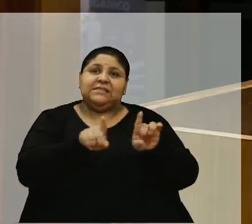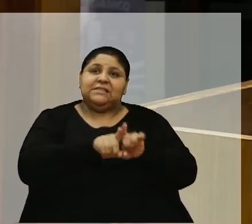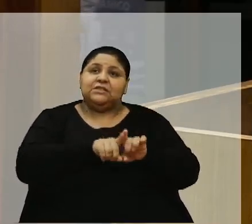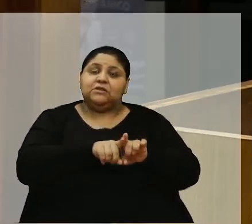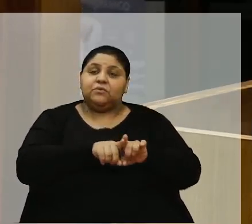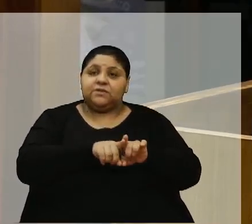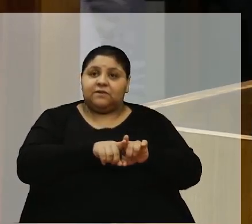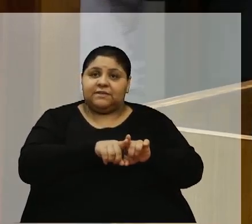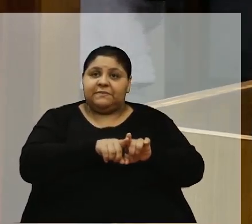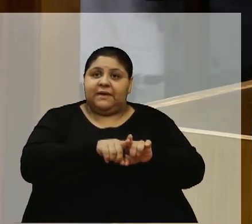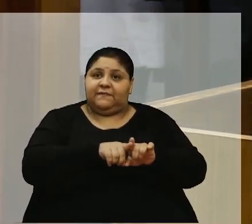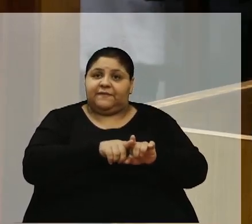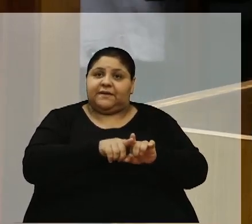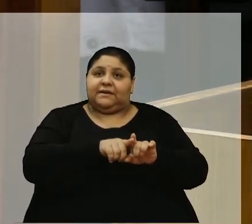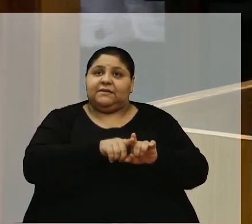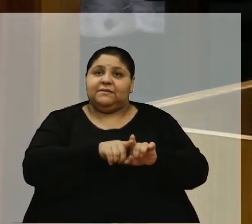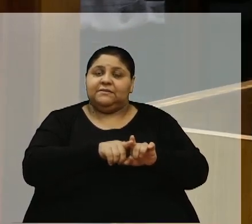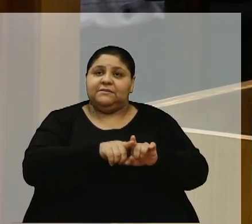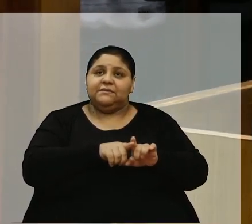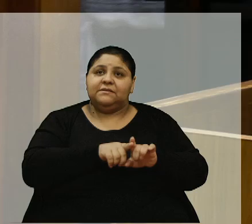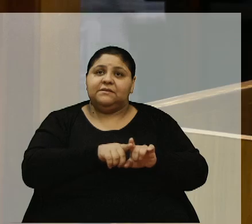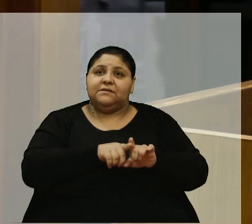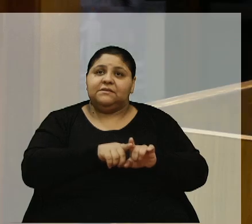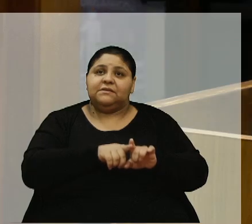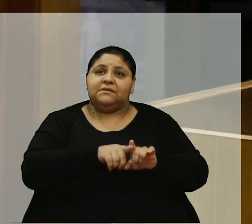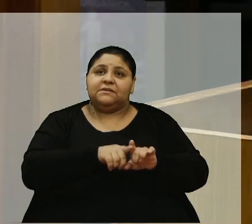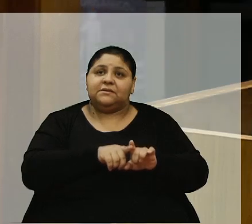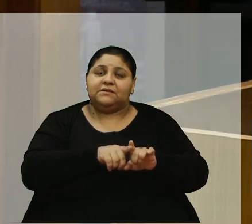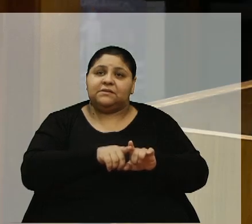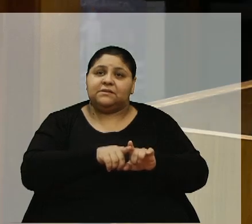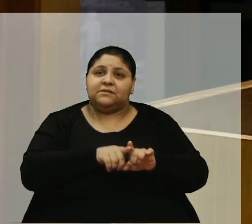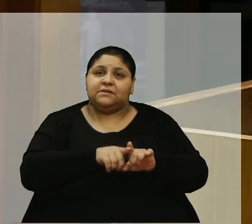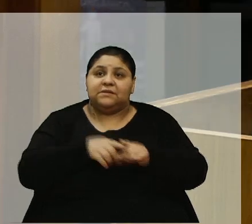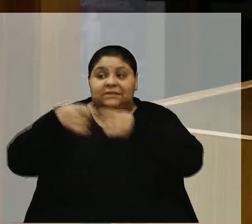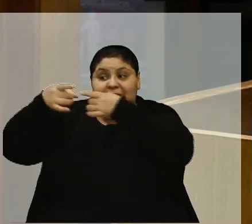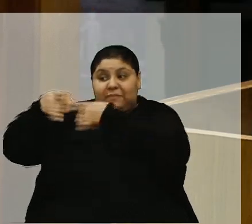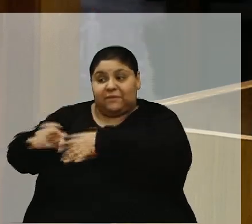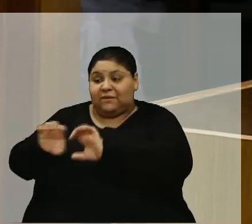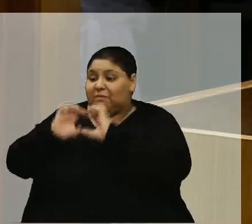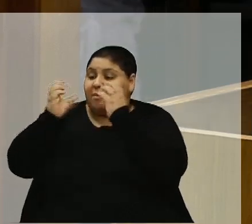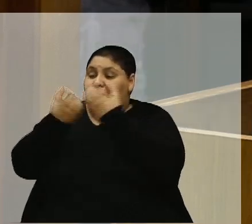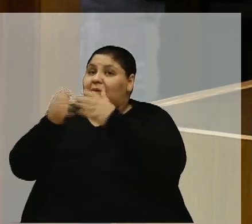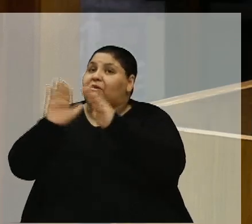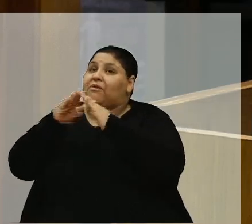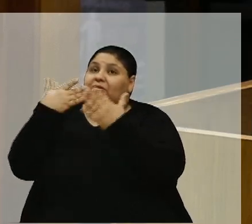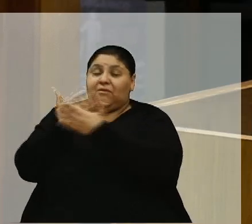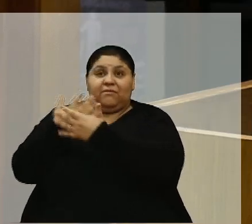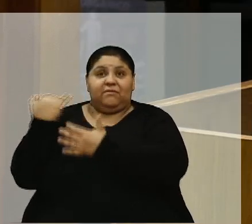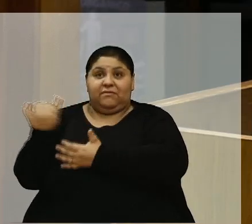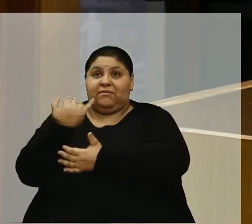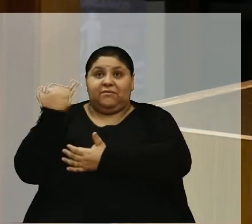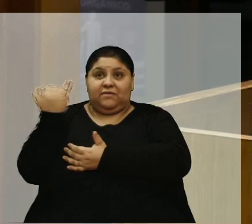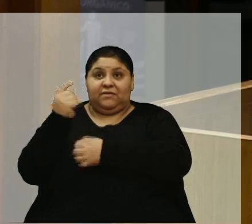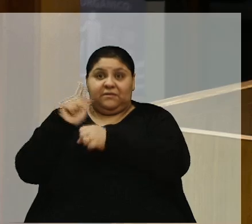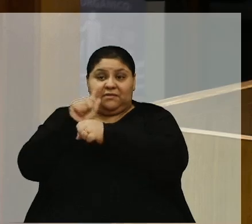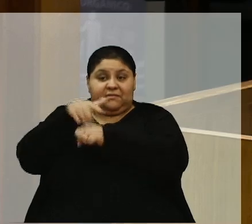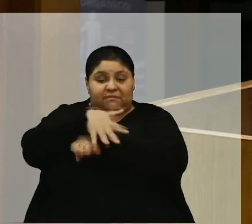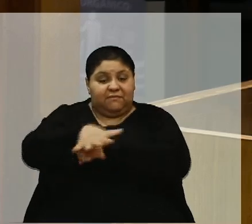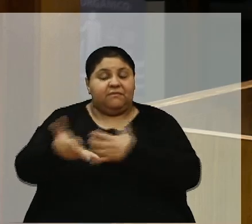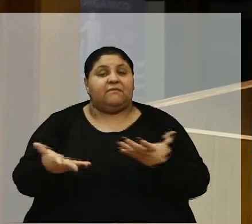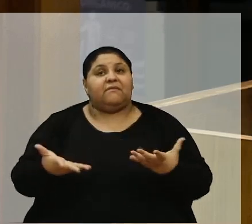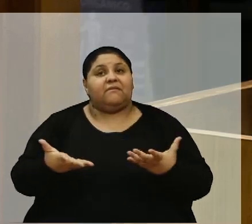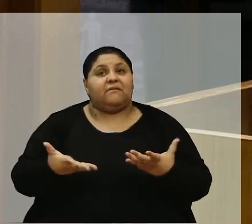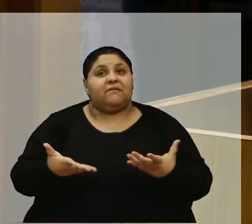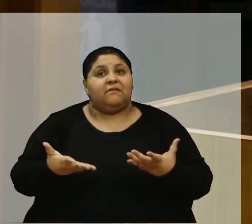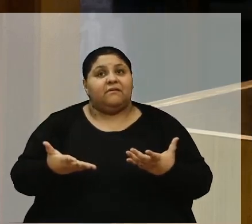uma contenção que está prejudicando uma comunidade escolar tão importante que é lá de Galópolis, quiçá